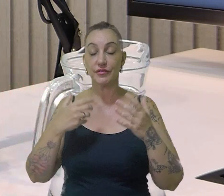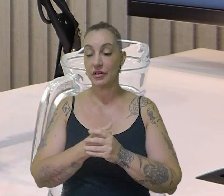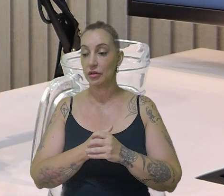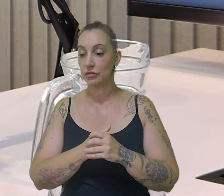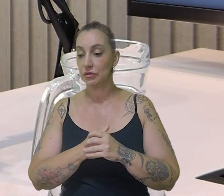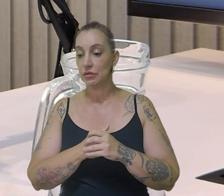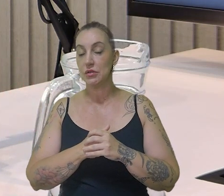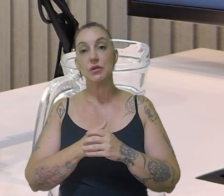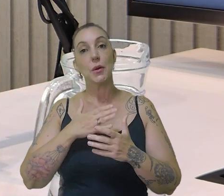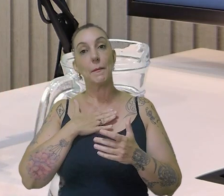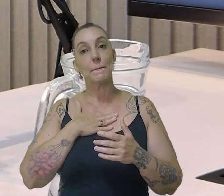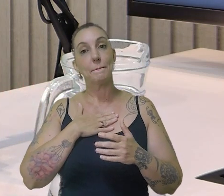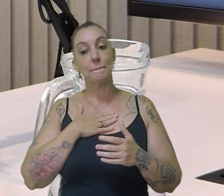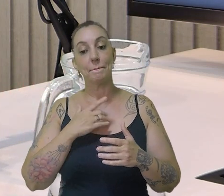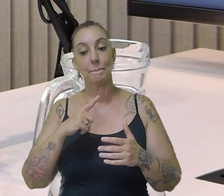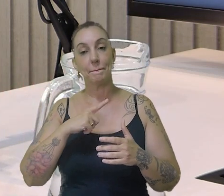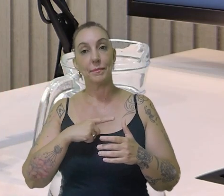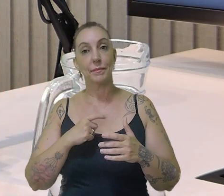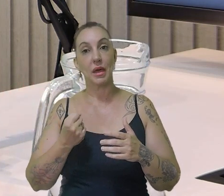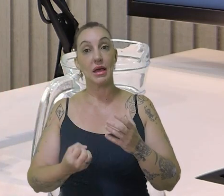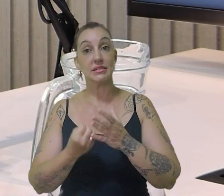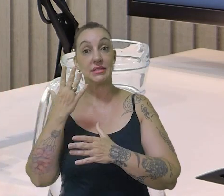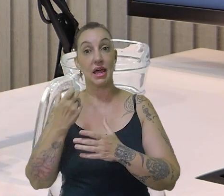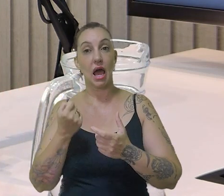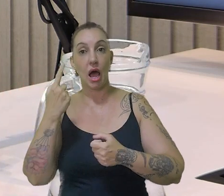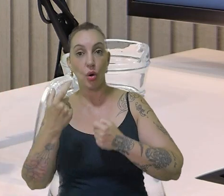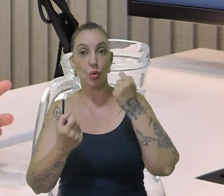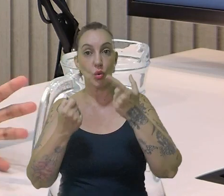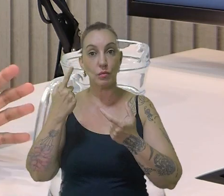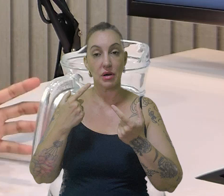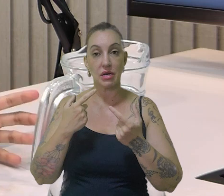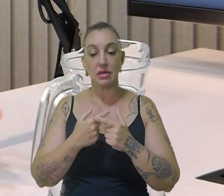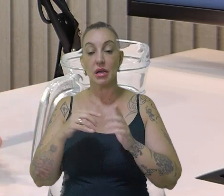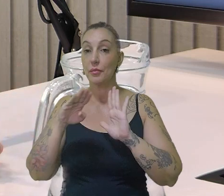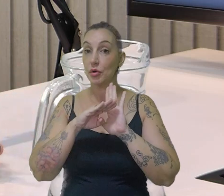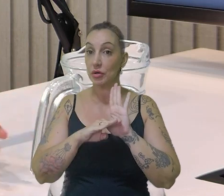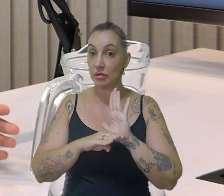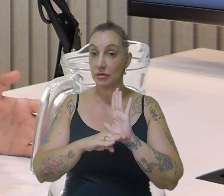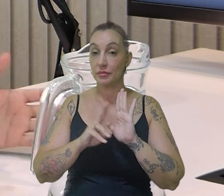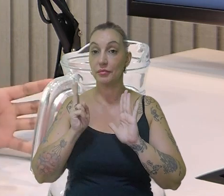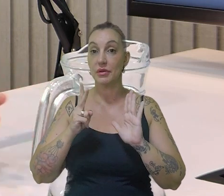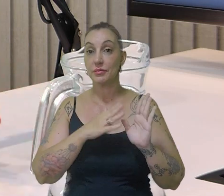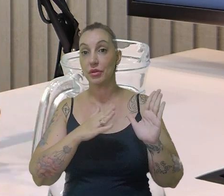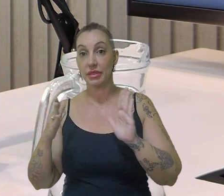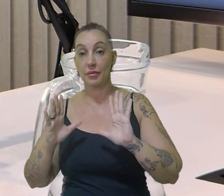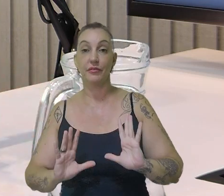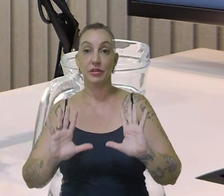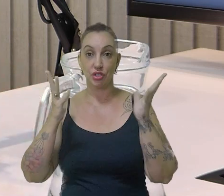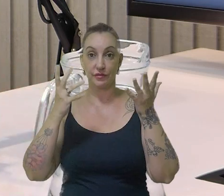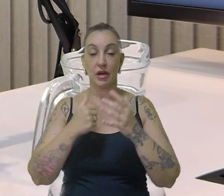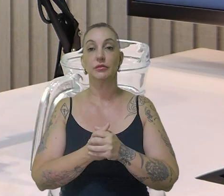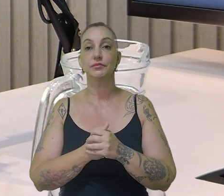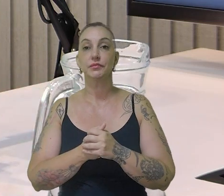tal e aí eu tinha algumas estreias eh previstas e programadas pro mesmo período do festival